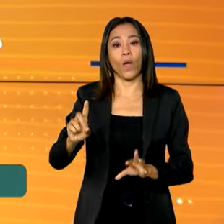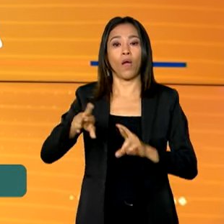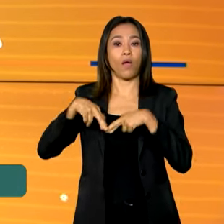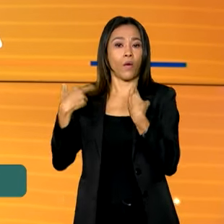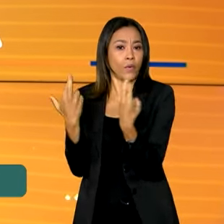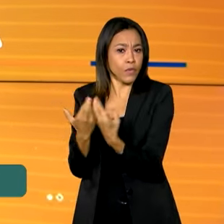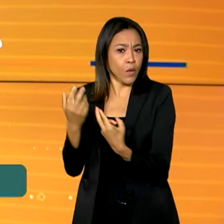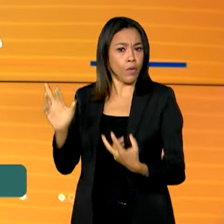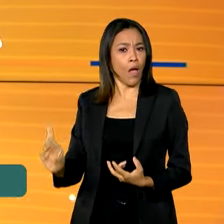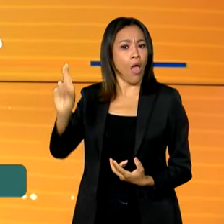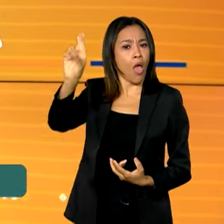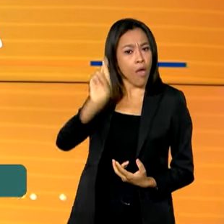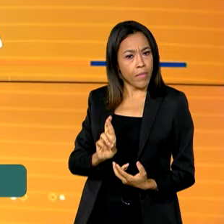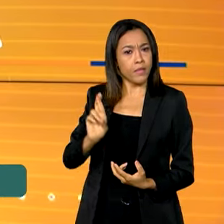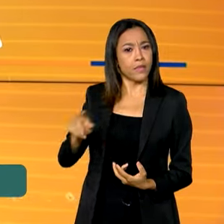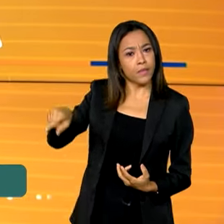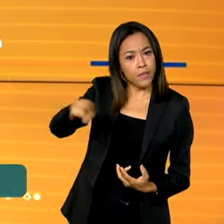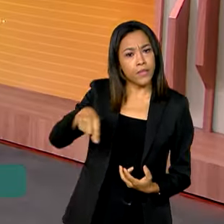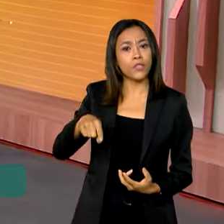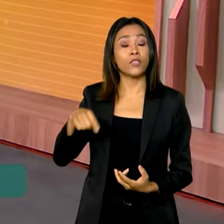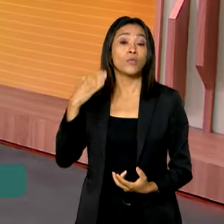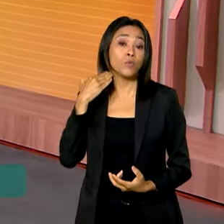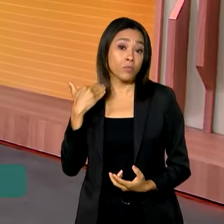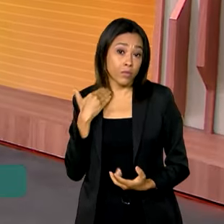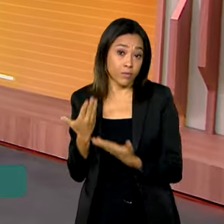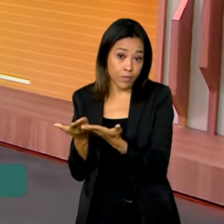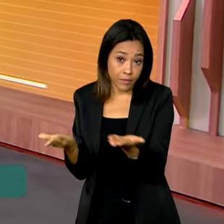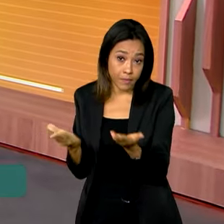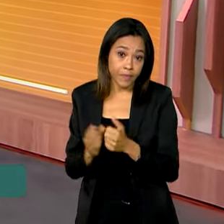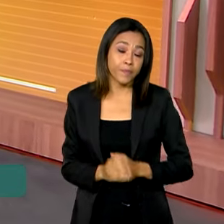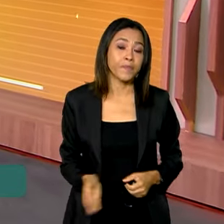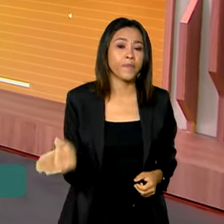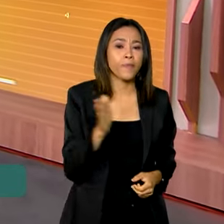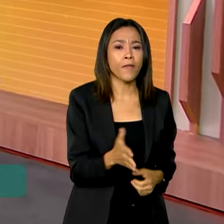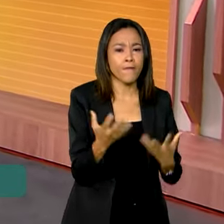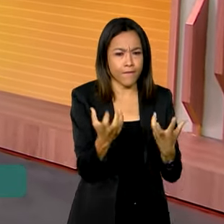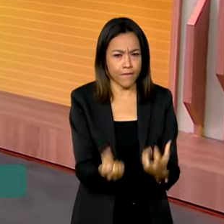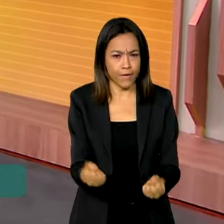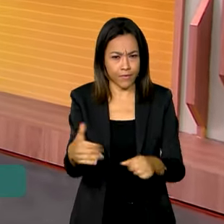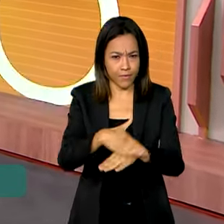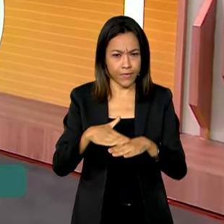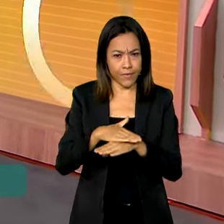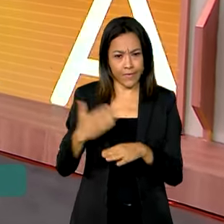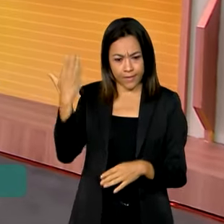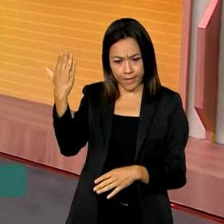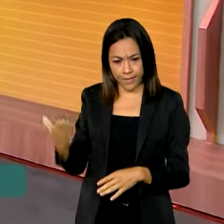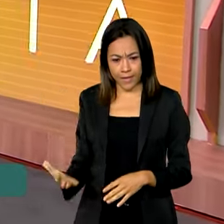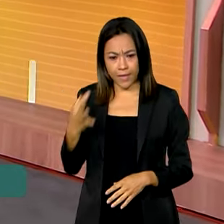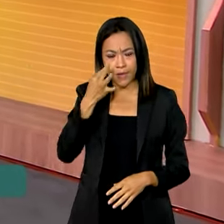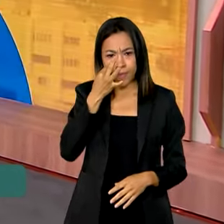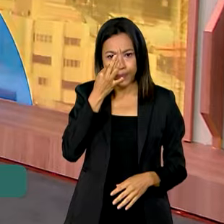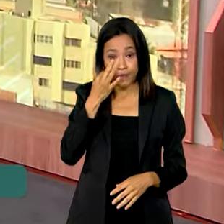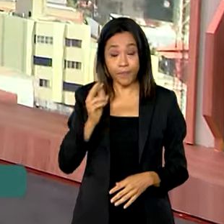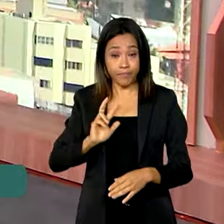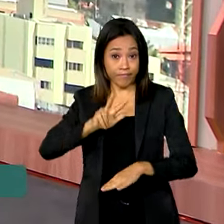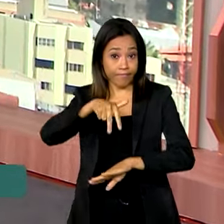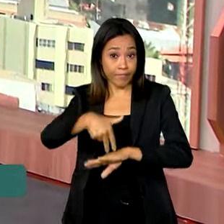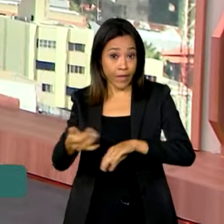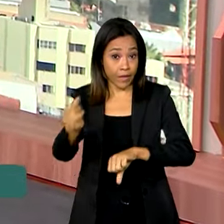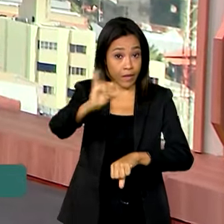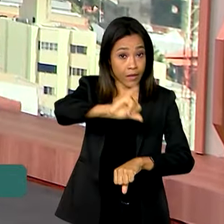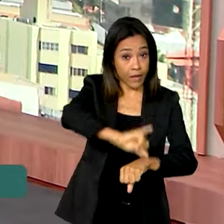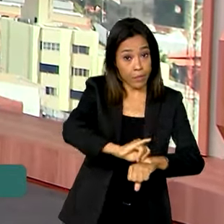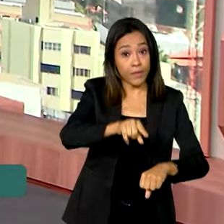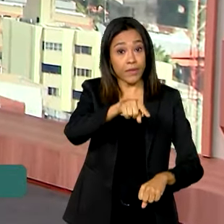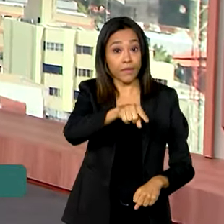com representantes de bancos. E agora vamos falar com a repórter Luciana Colares, que está lá na capital do Rio Grande